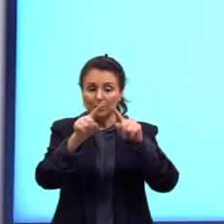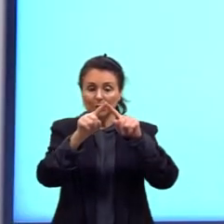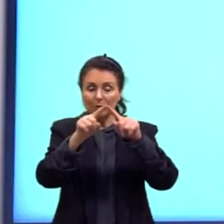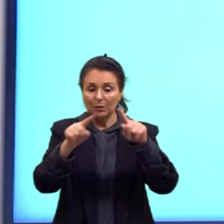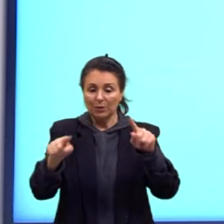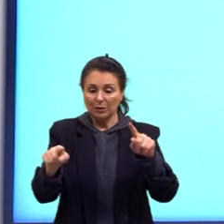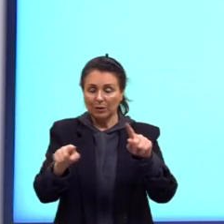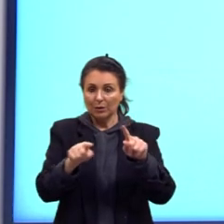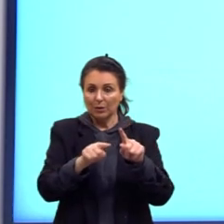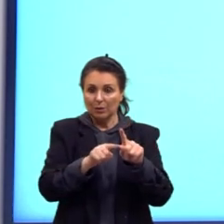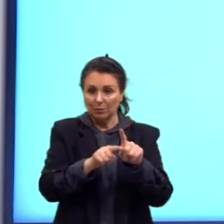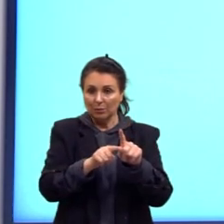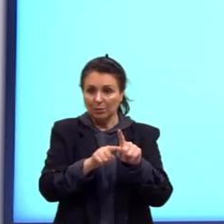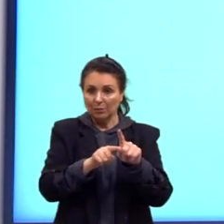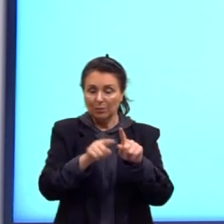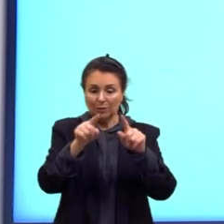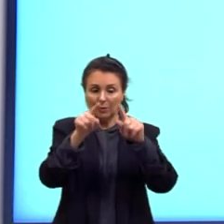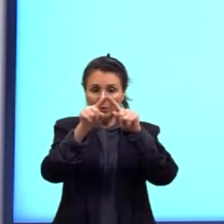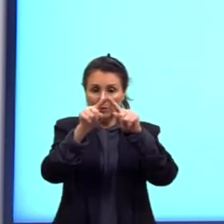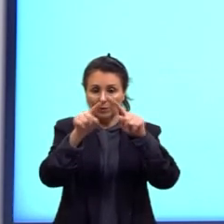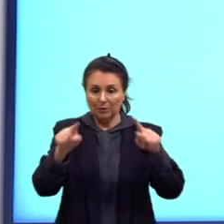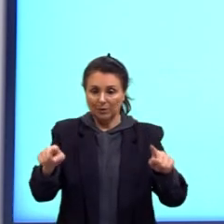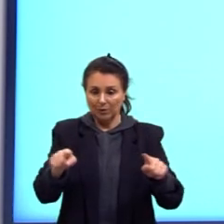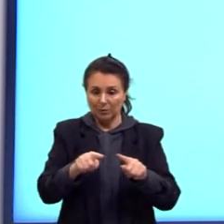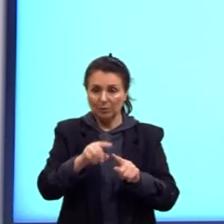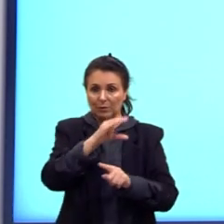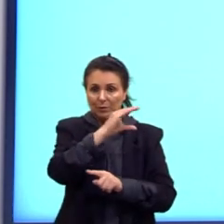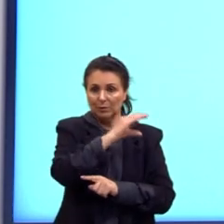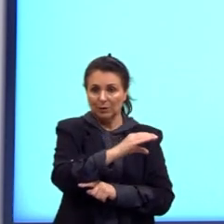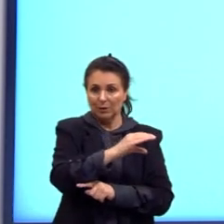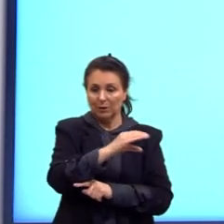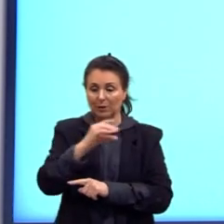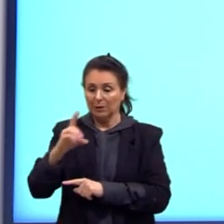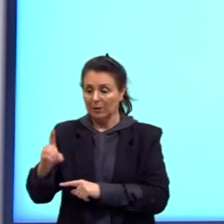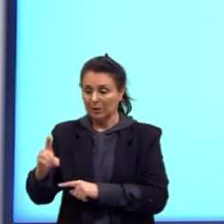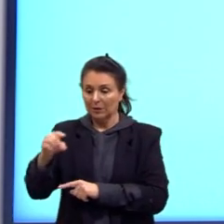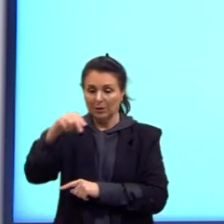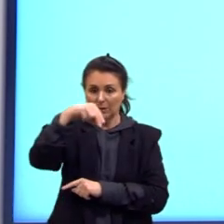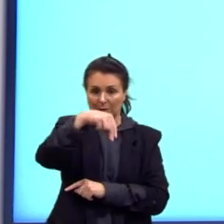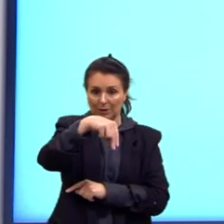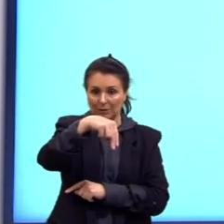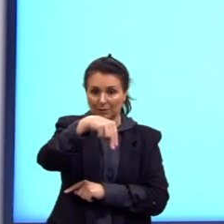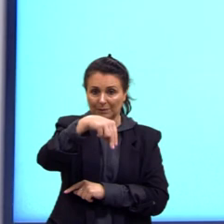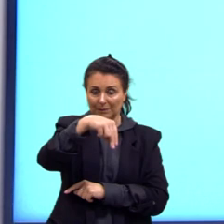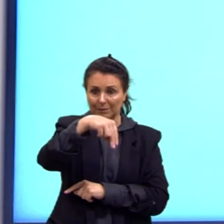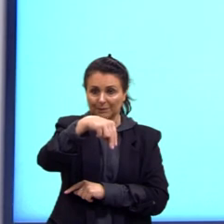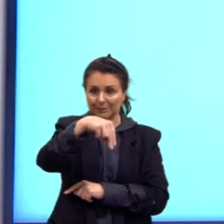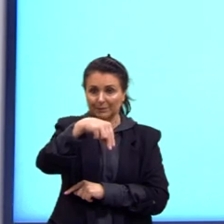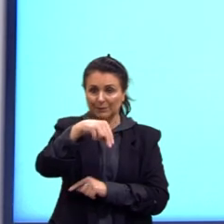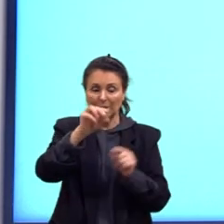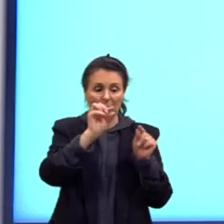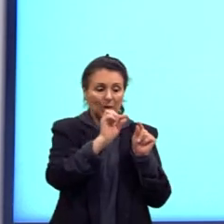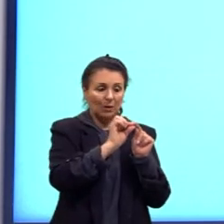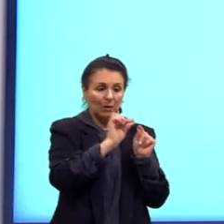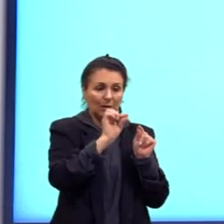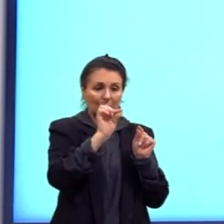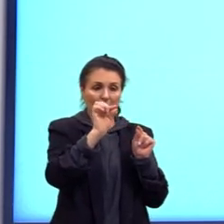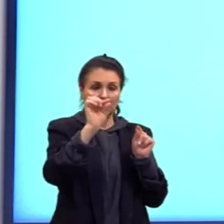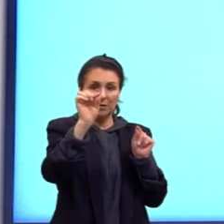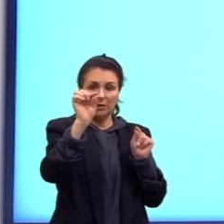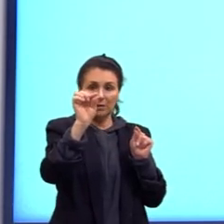aqui que nós temos que seria o triângulo CDN tá aqui foi traçado